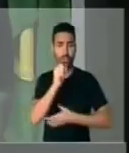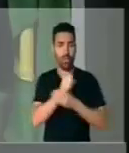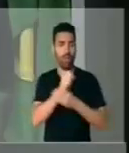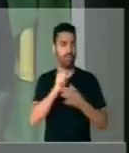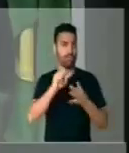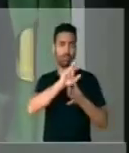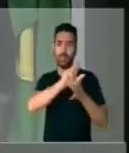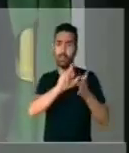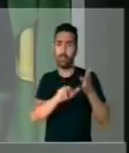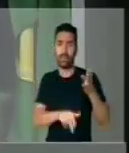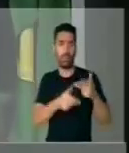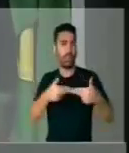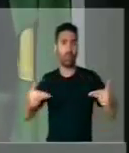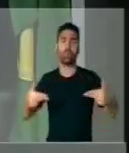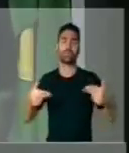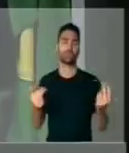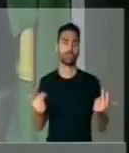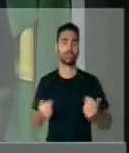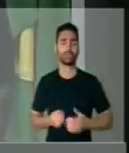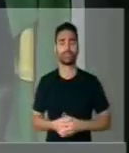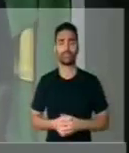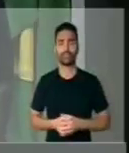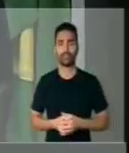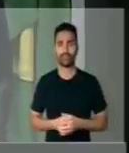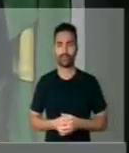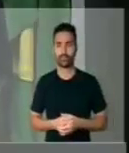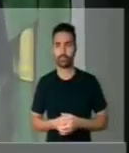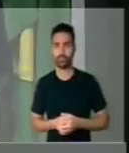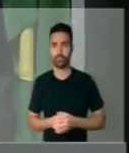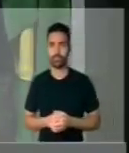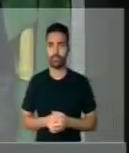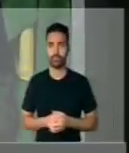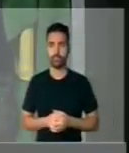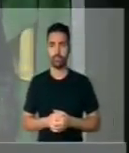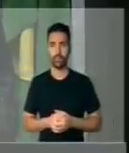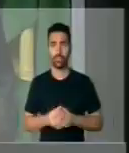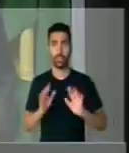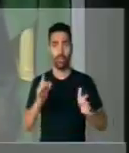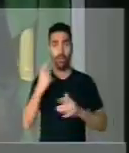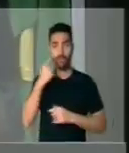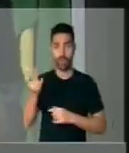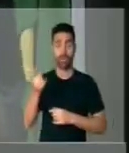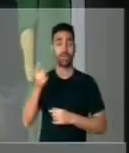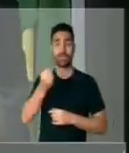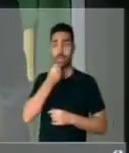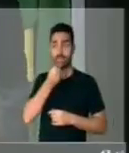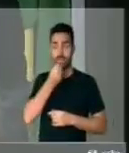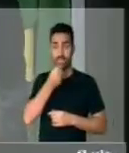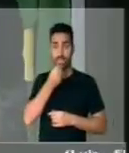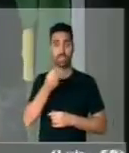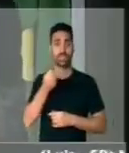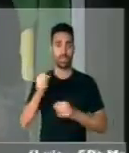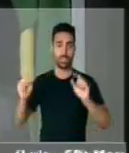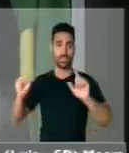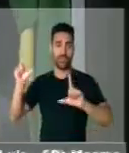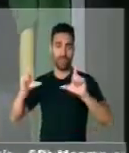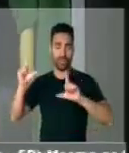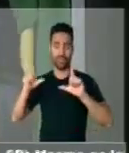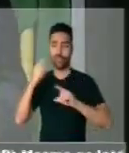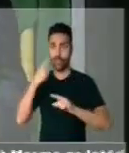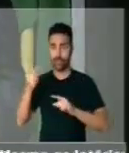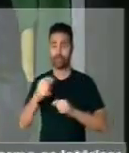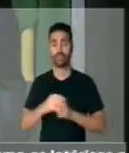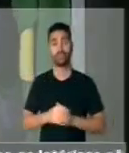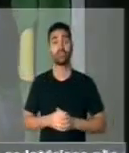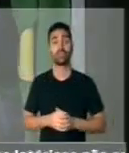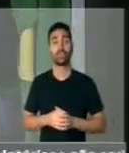tantas outras necessidades. Eu ouvi a entrevista na emissora. Se o aparelho